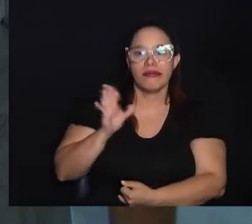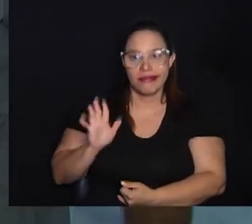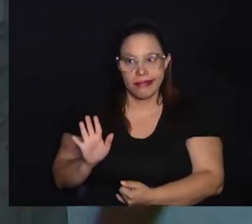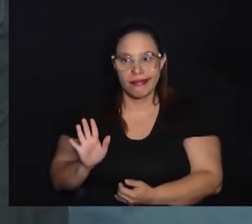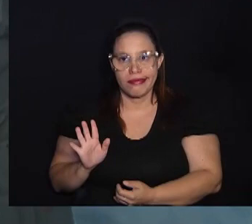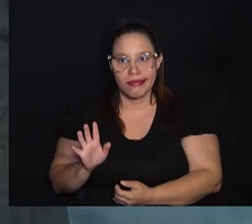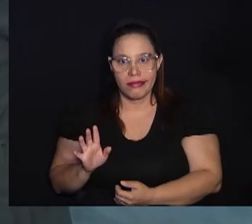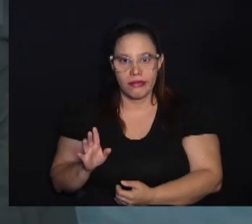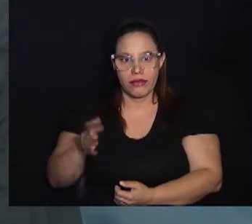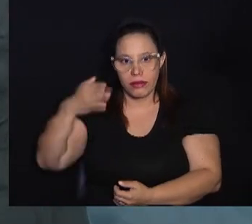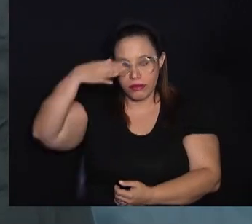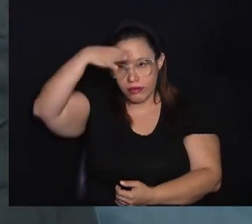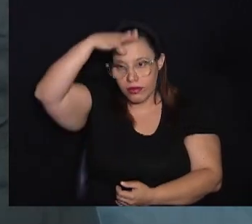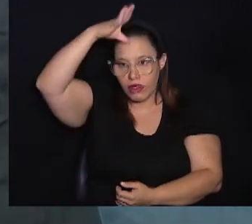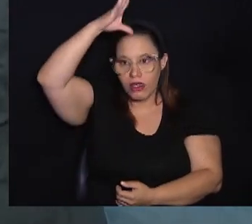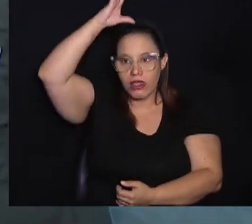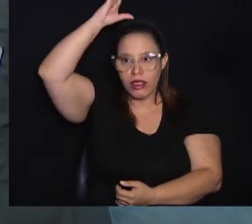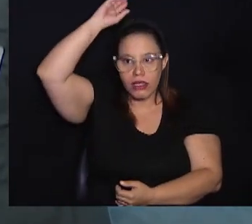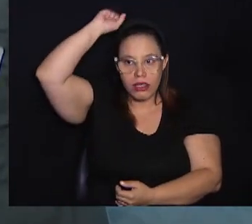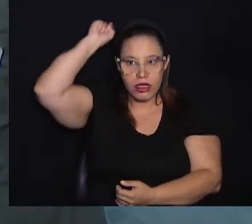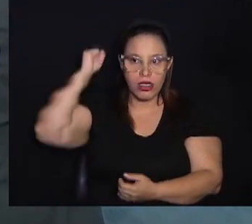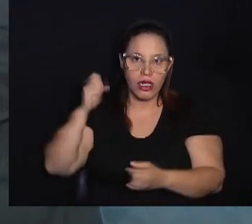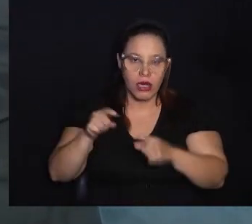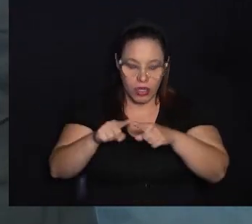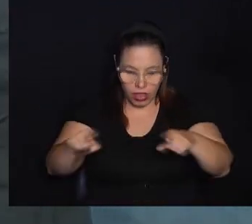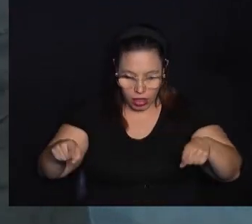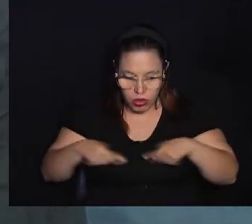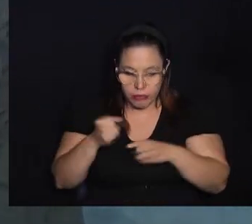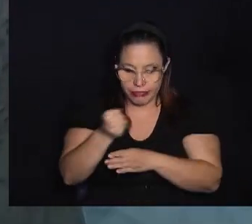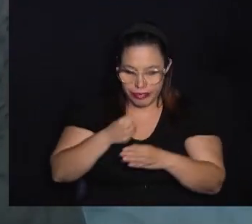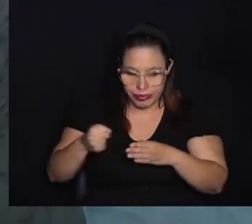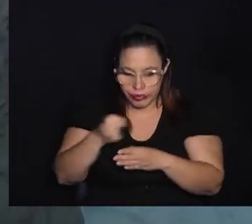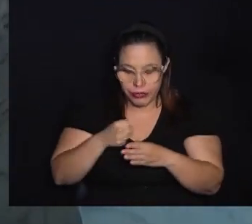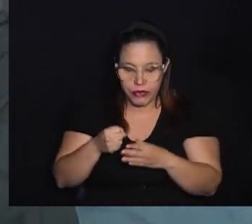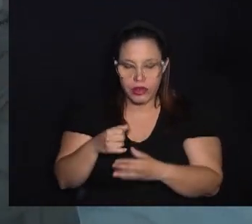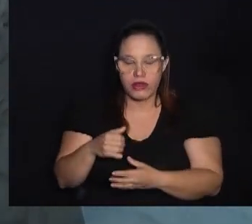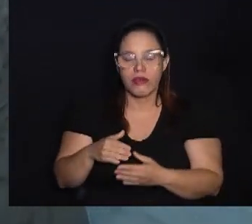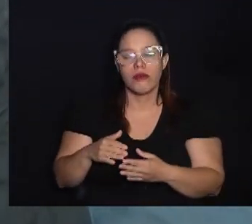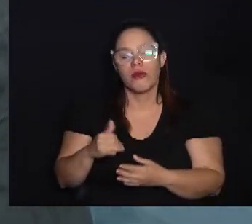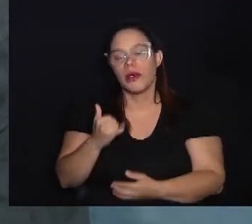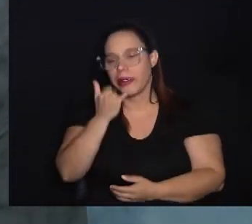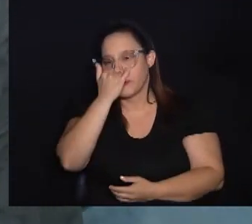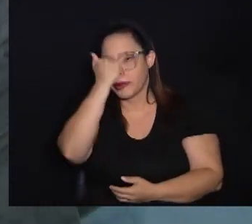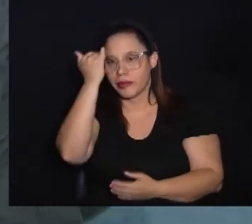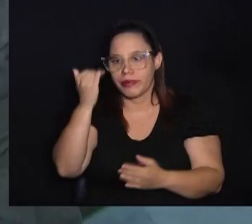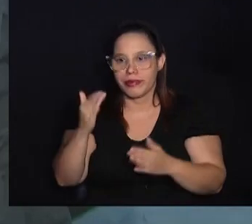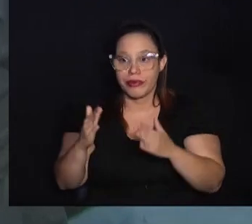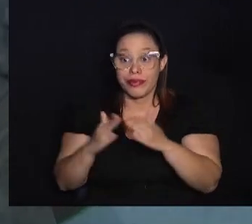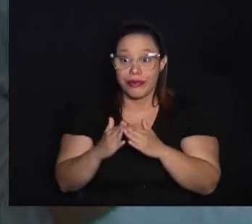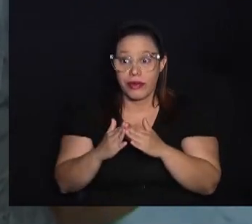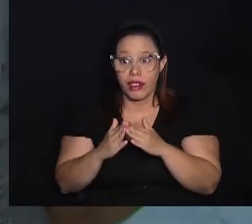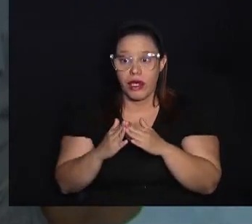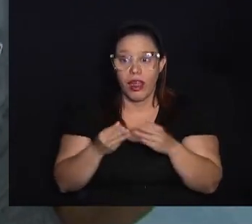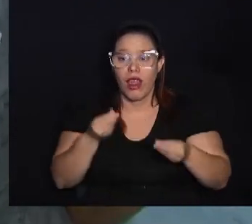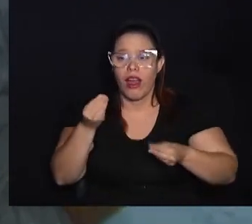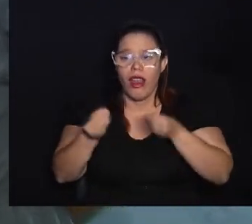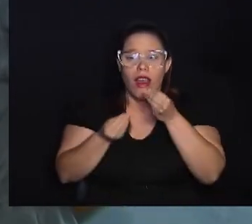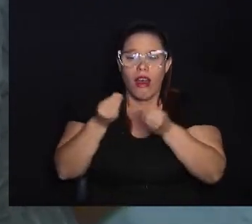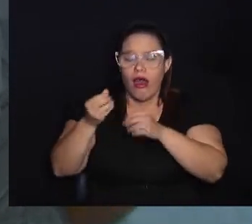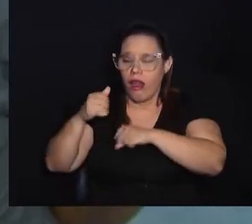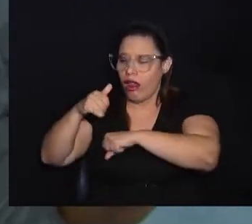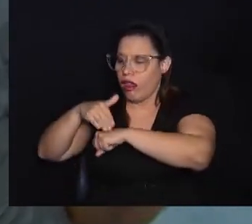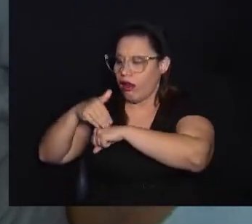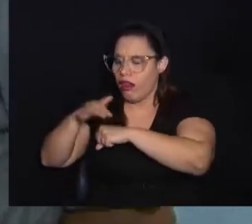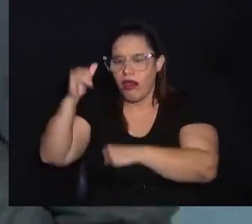de Cara, a cozinha é o cômodo que mais pode ocasionar acidentes domésticos. Então, subtenente, quais as principais dicas para evitar